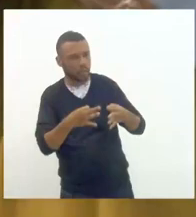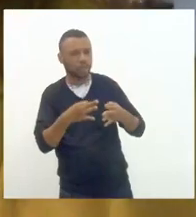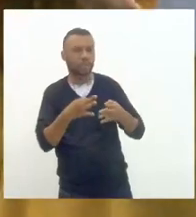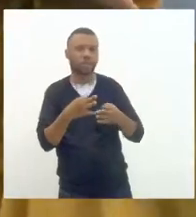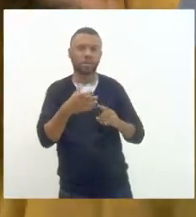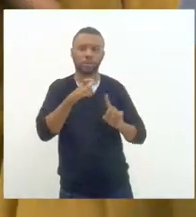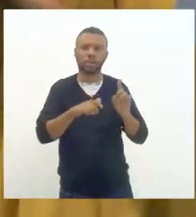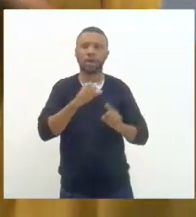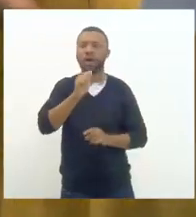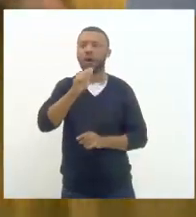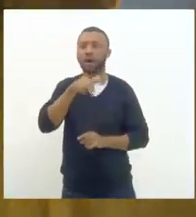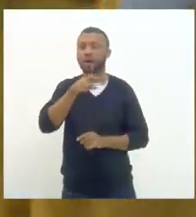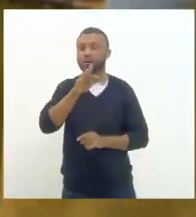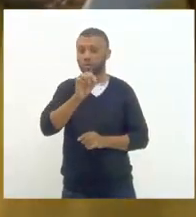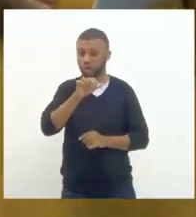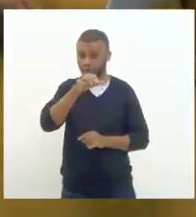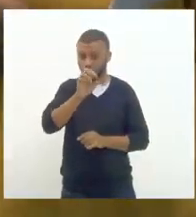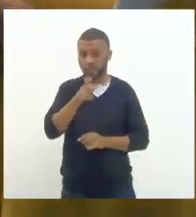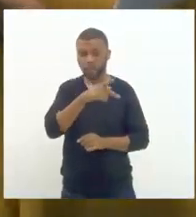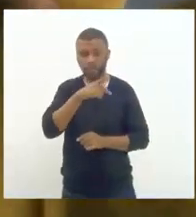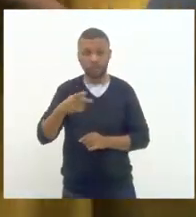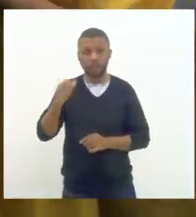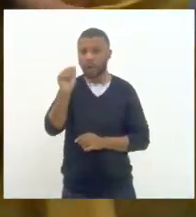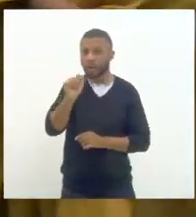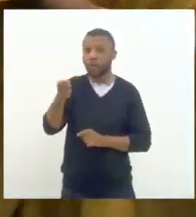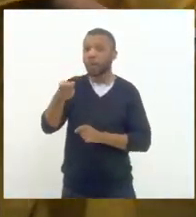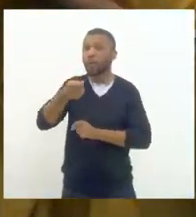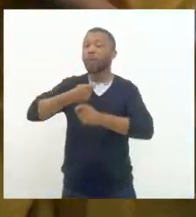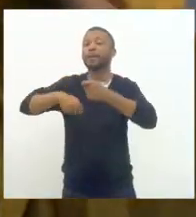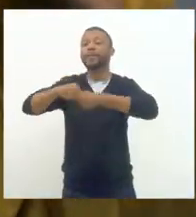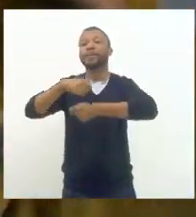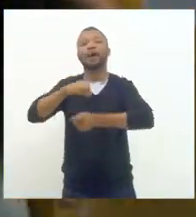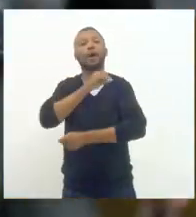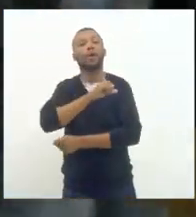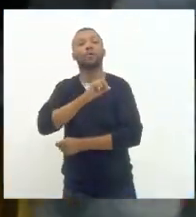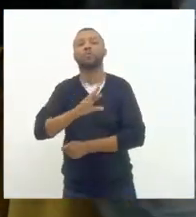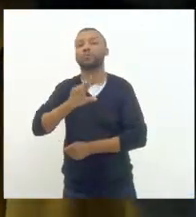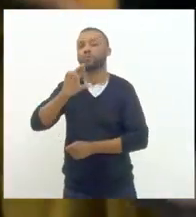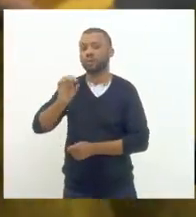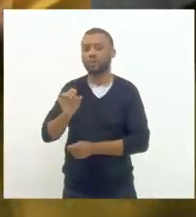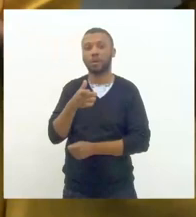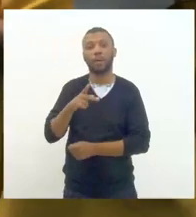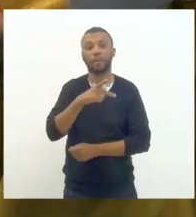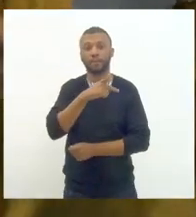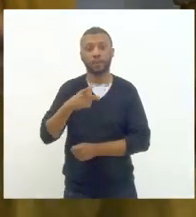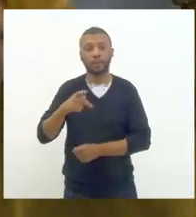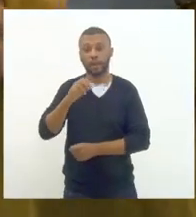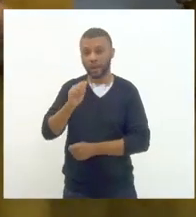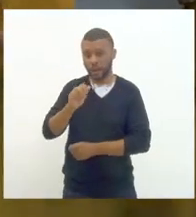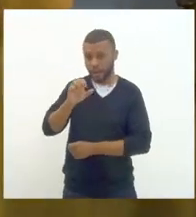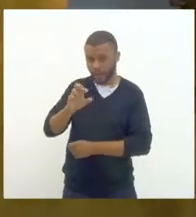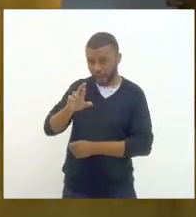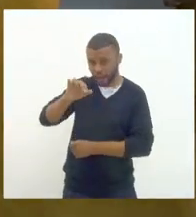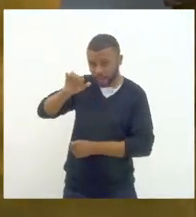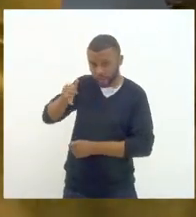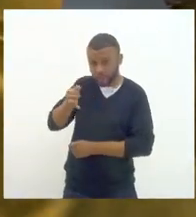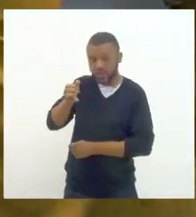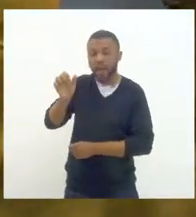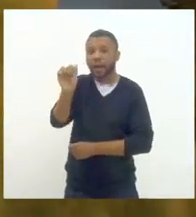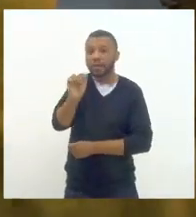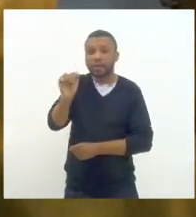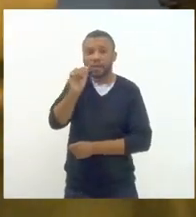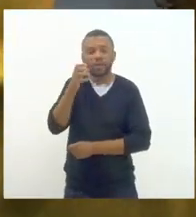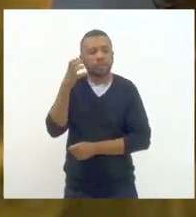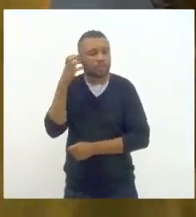Antônio, além de ser presidente da Associação Comercial do Rio de Janeiro, é o presidente da ERJ, que é a Associação de